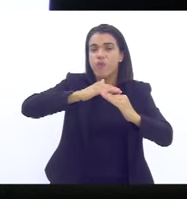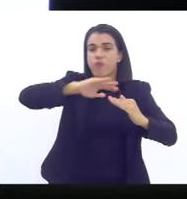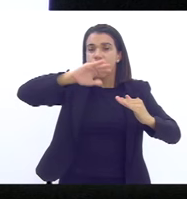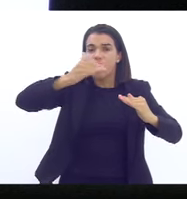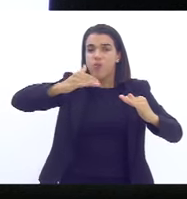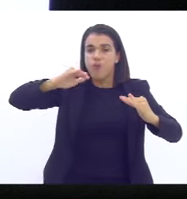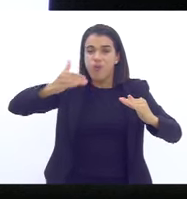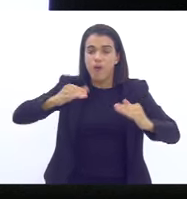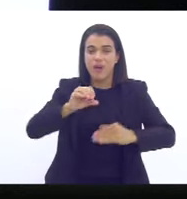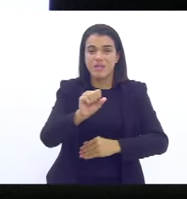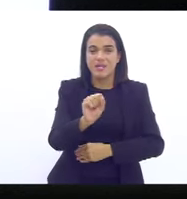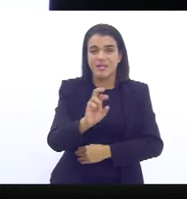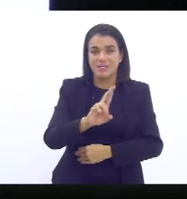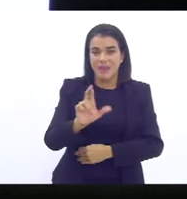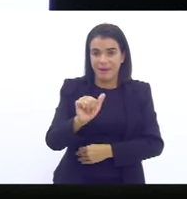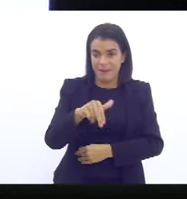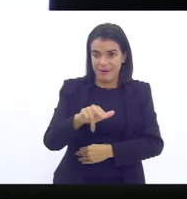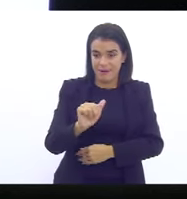Podemos passar?